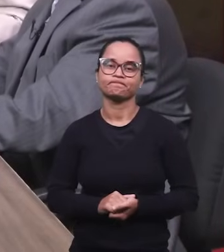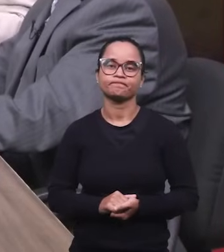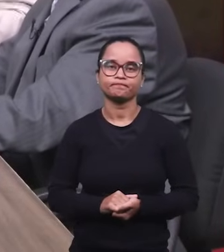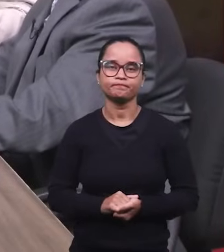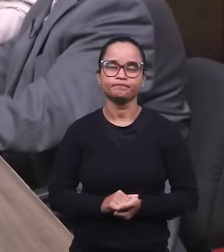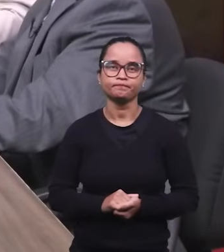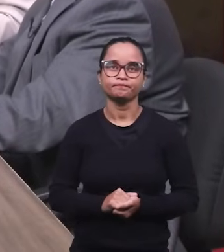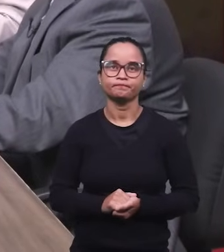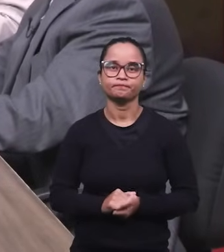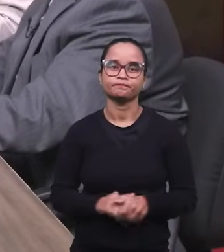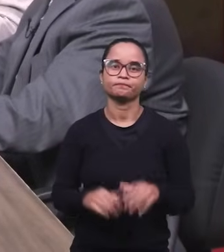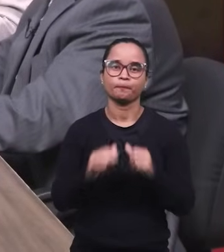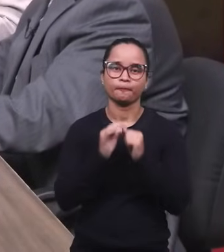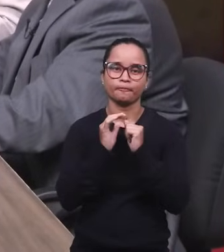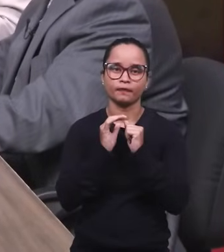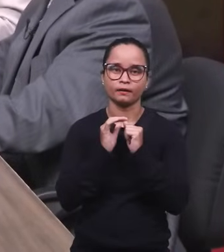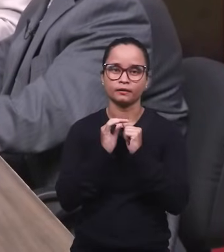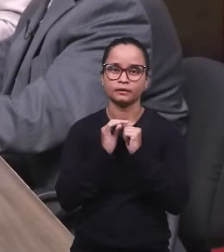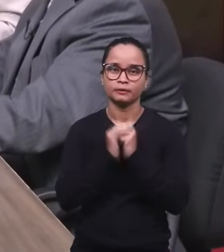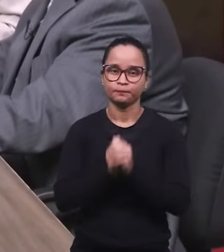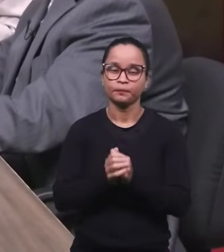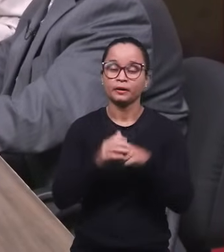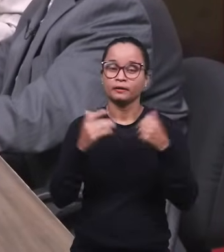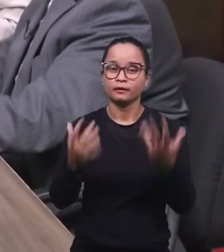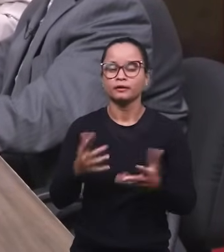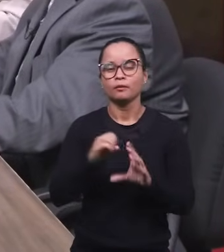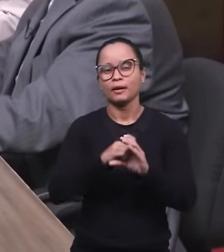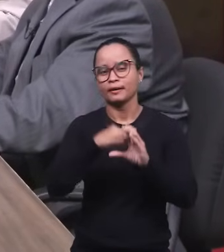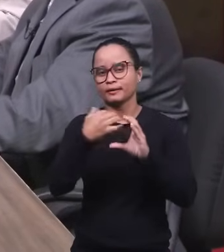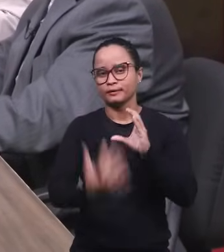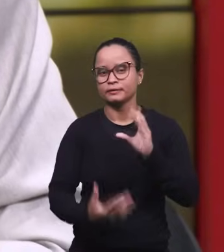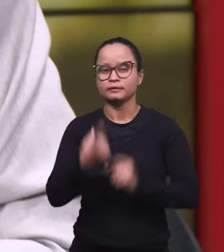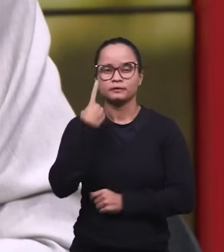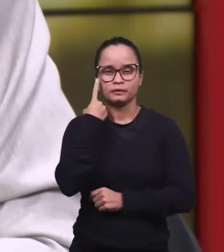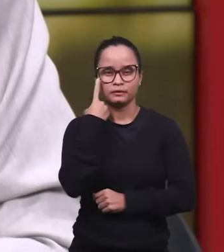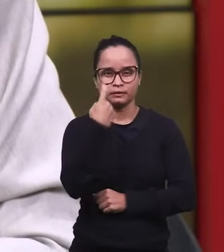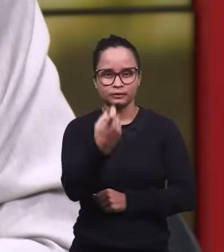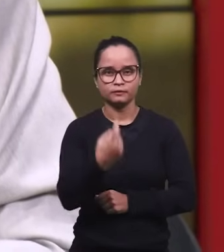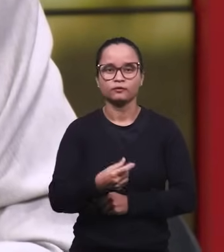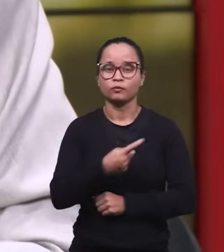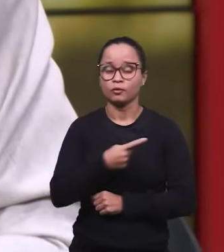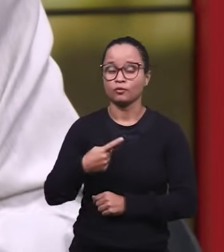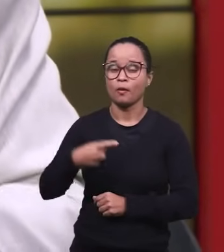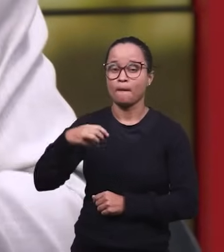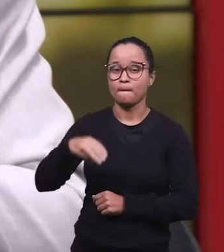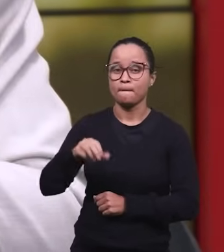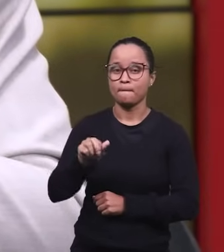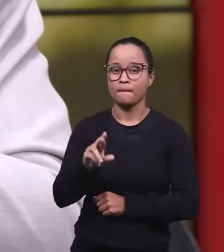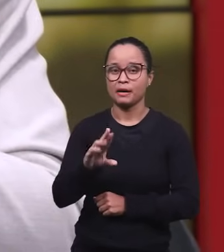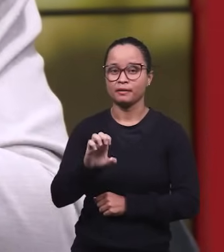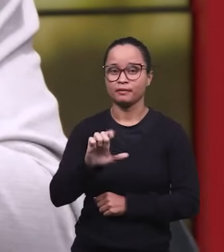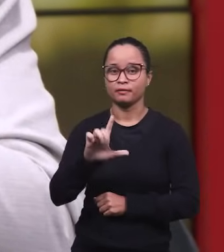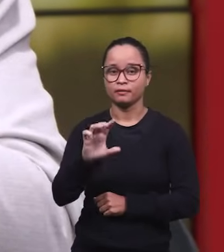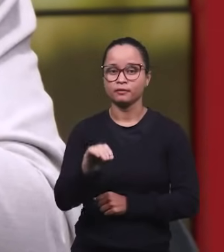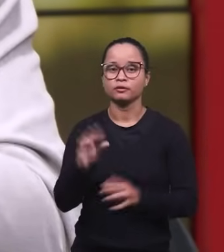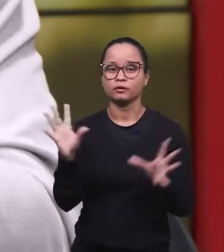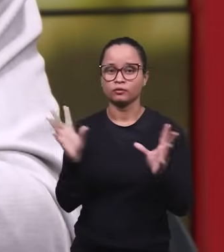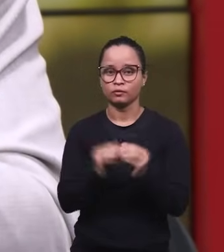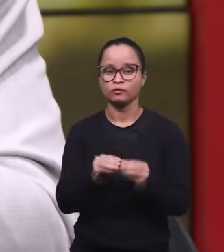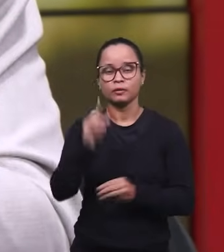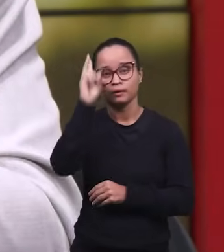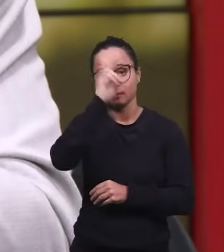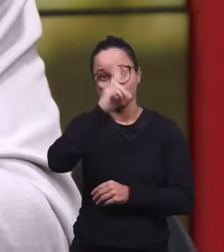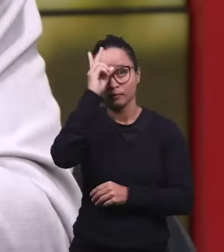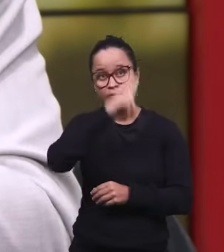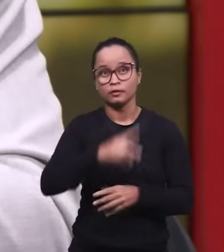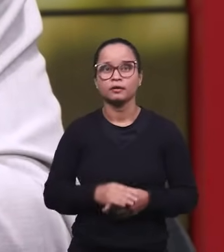Amém. Há um aspecto interessante, o pastor Marcelo Vilé trouxe aqui um resumo